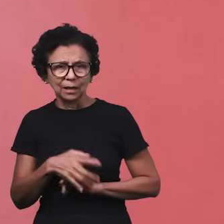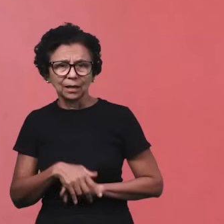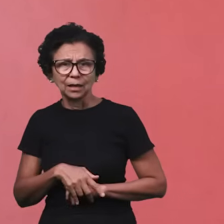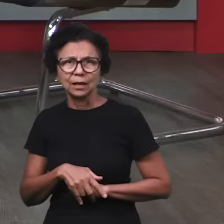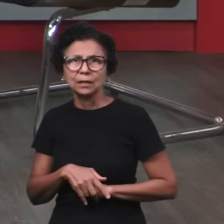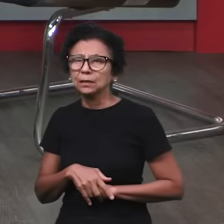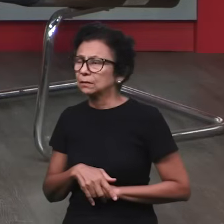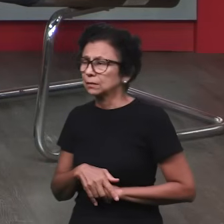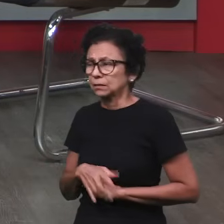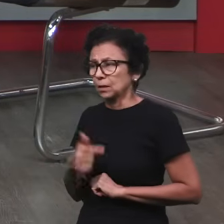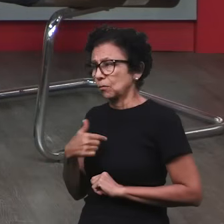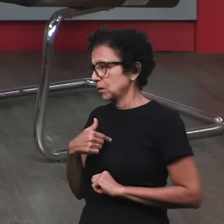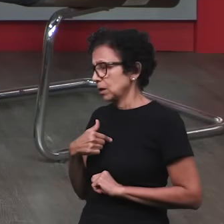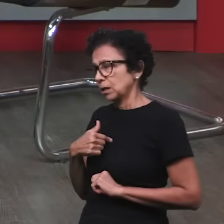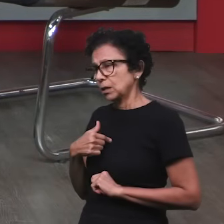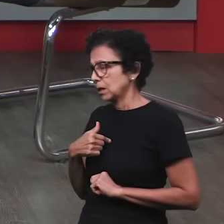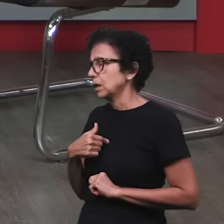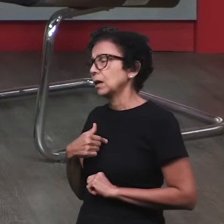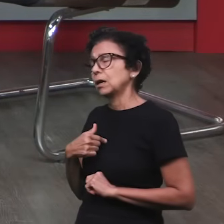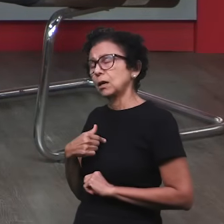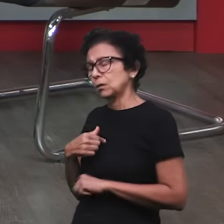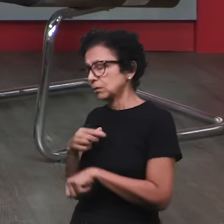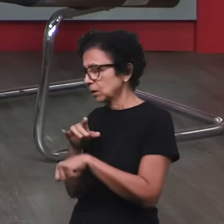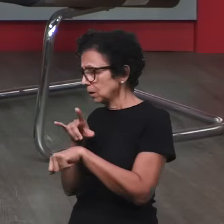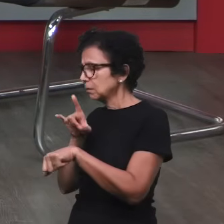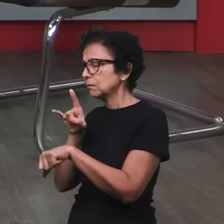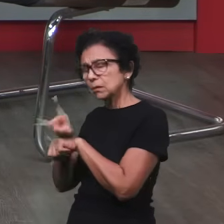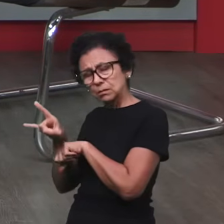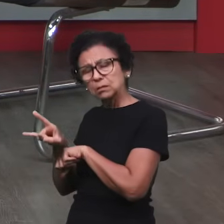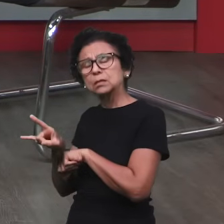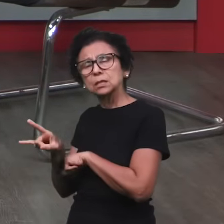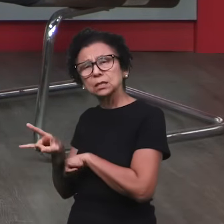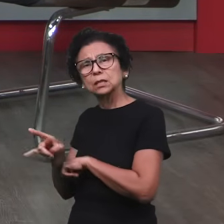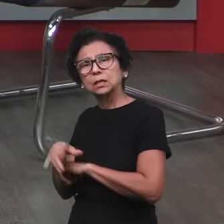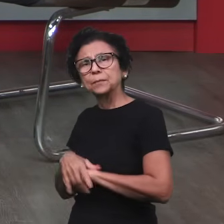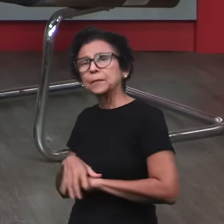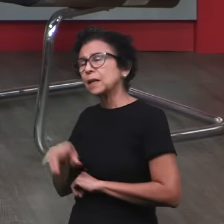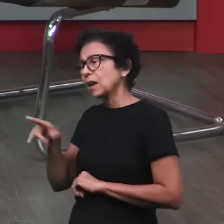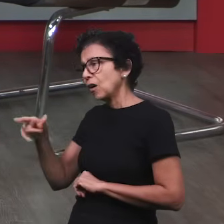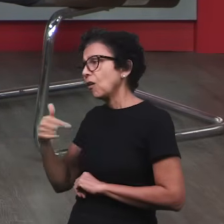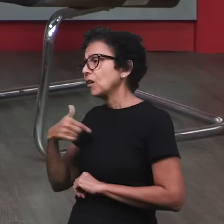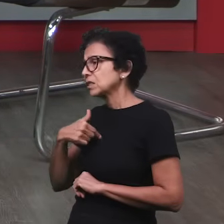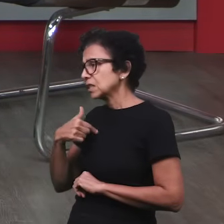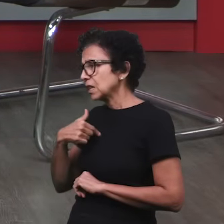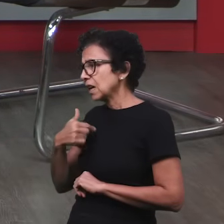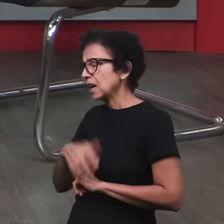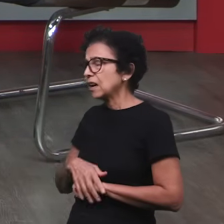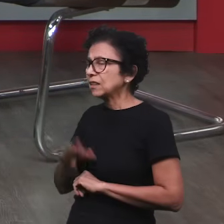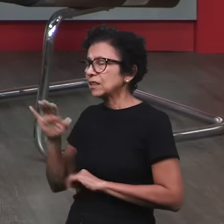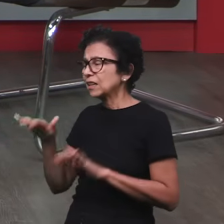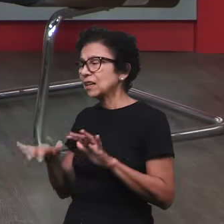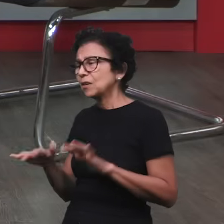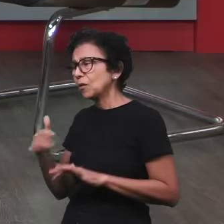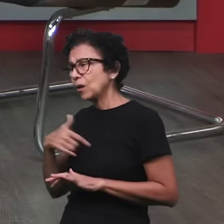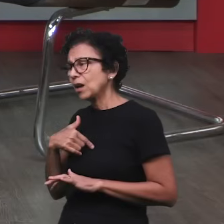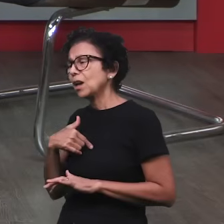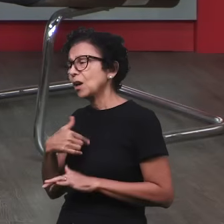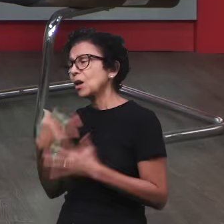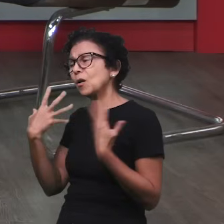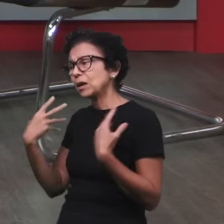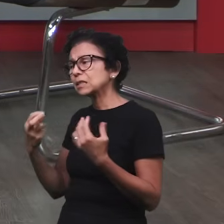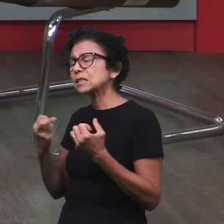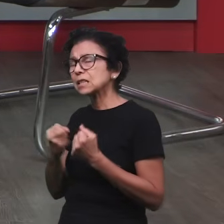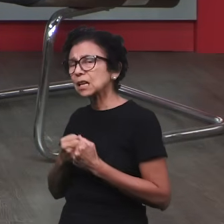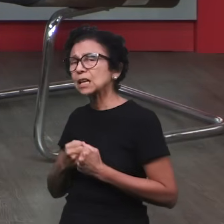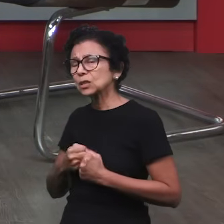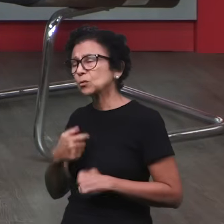ela não se defendeu. Ela falou, não, sabe como é que é? Foi o rapaz que chegou, aquela coisa toda me seduziu, nada disso. Ela ficou